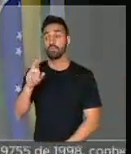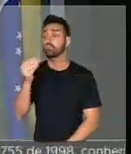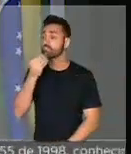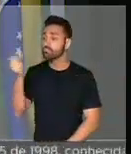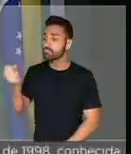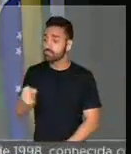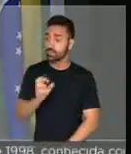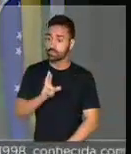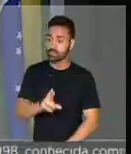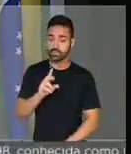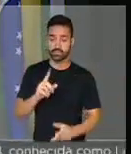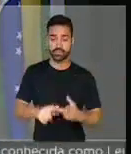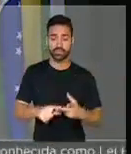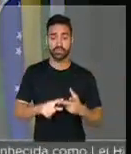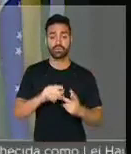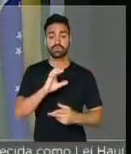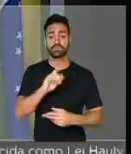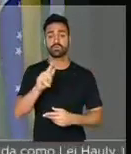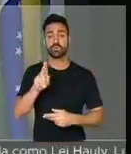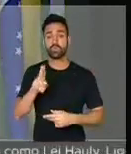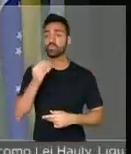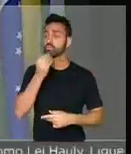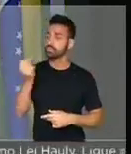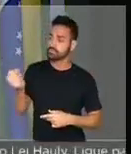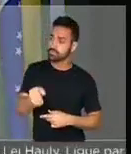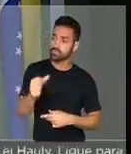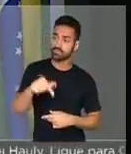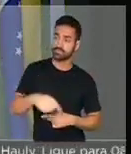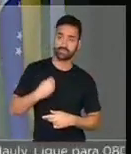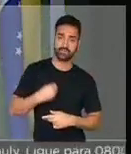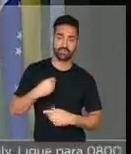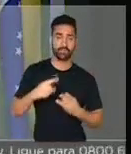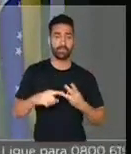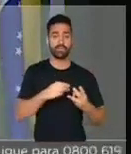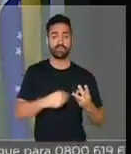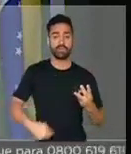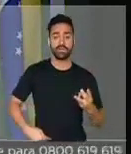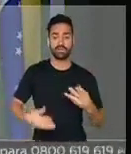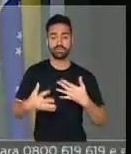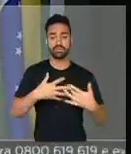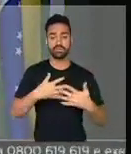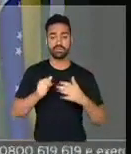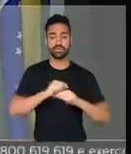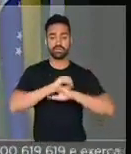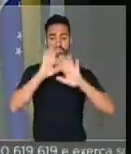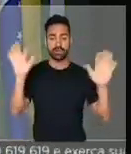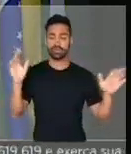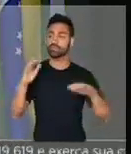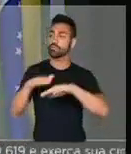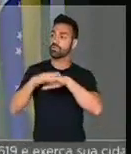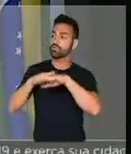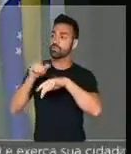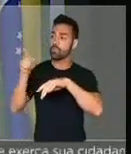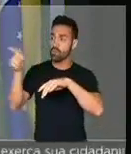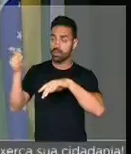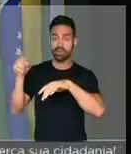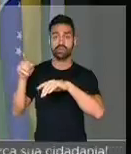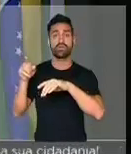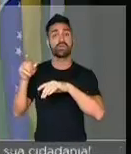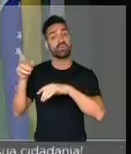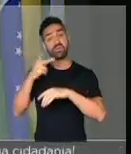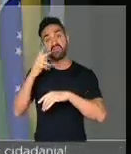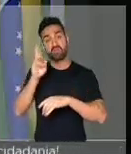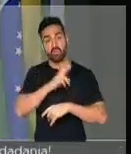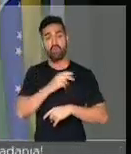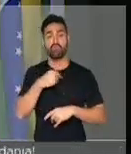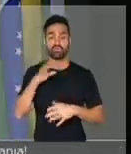que a Controladoria Geral da União estivesse aqui. O ministro da Transparência, falei com ele ontem, ele falou, olha, eu vou fazer de tudo para